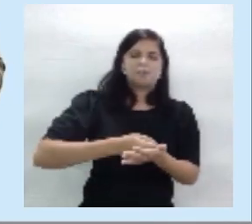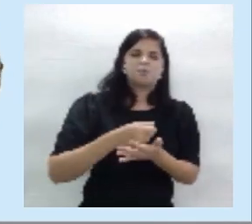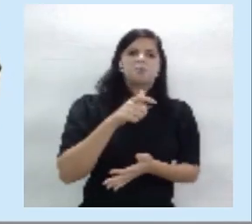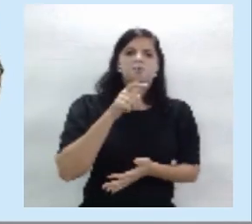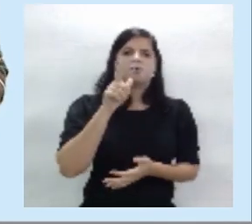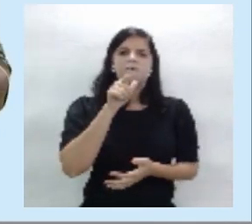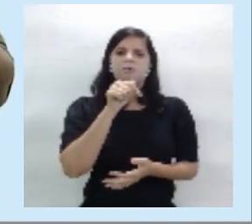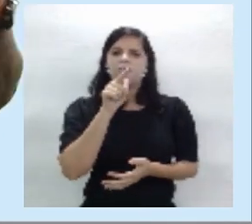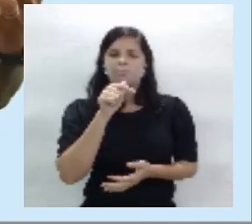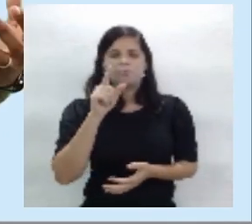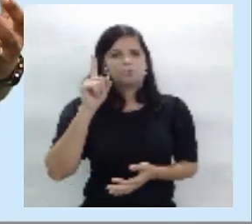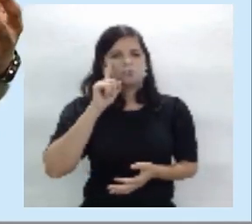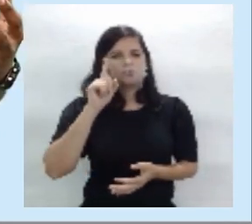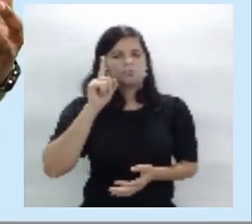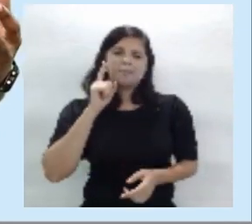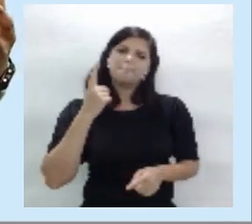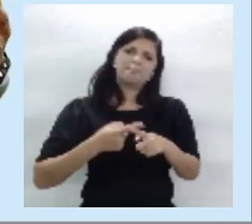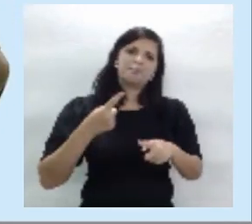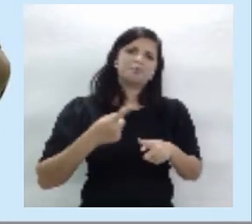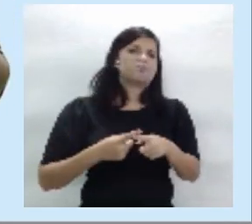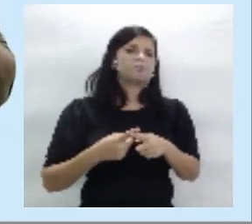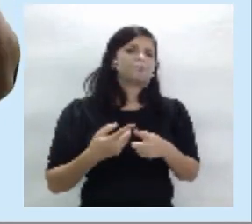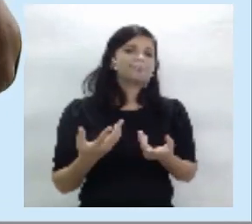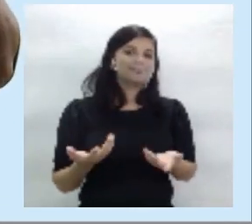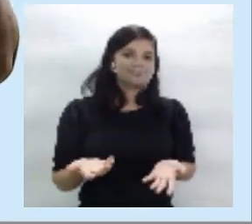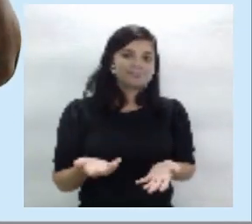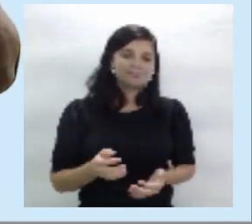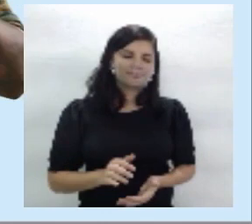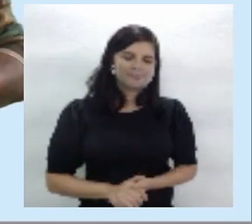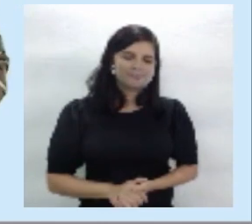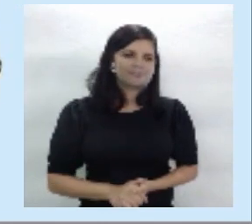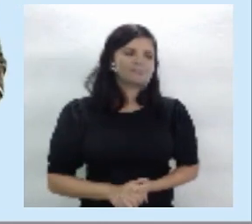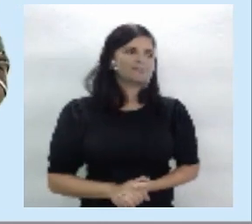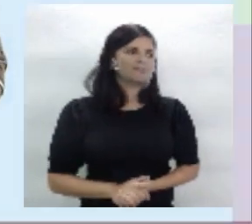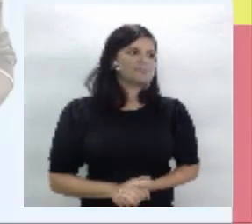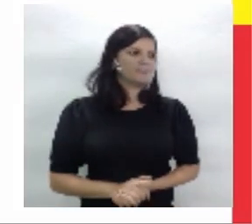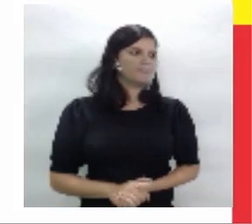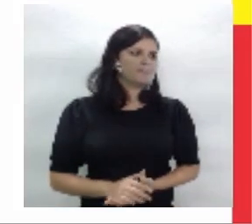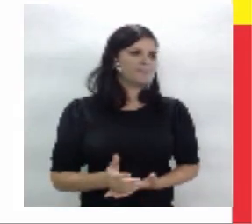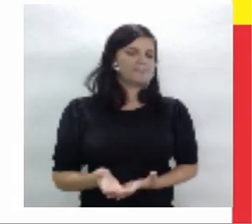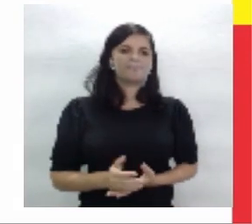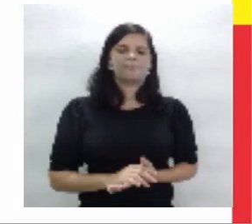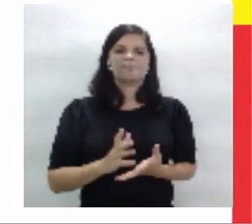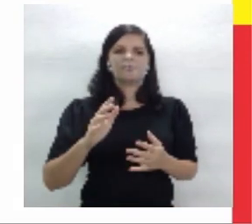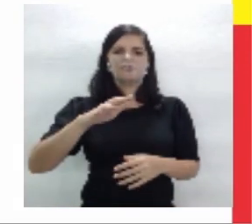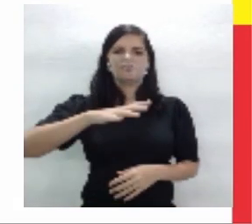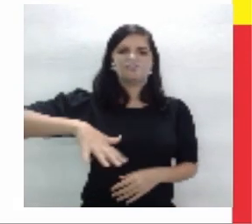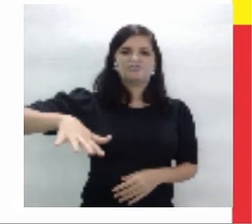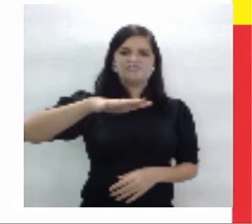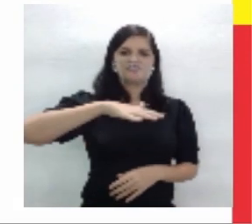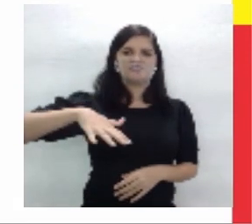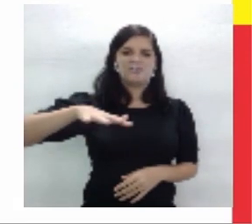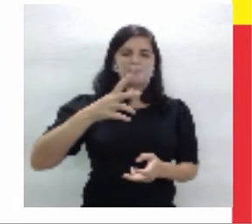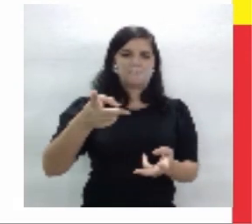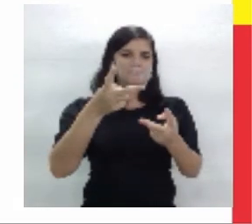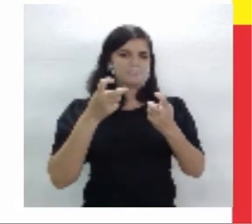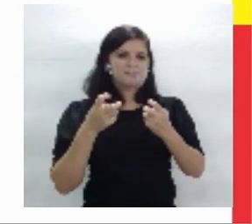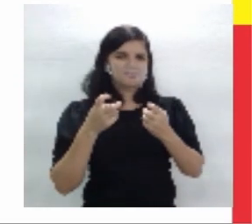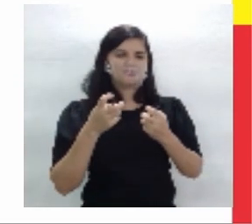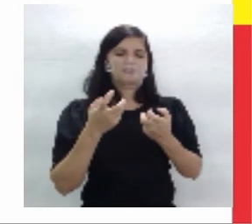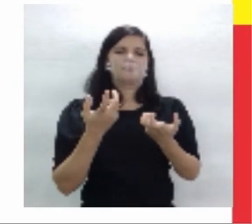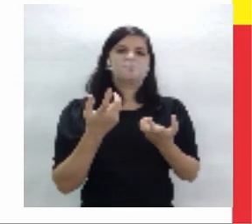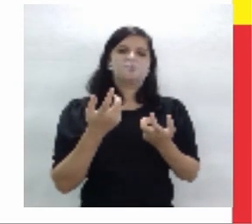de água para nós utilizarmos, ok? Olha na tela. De modo geral, a gente vai observar que é